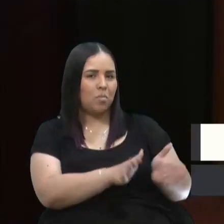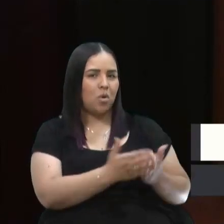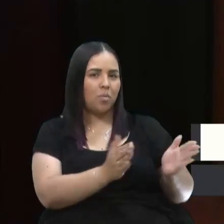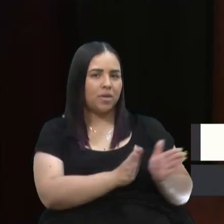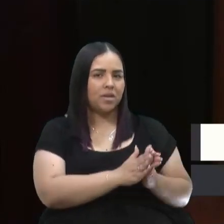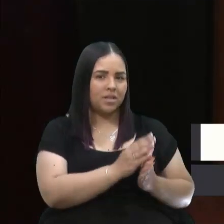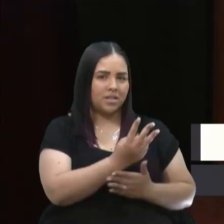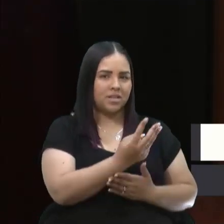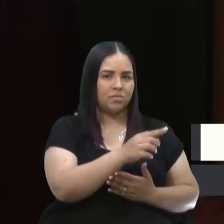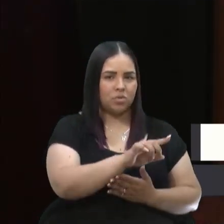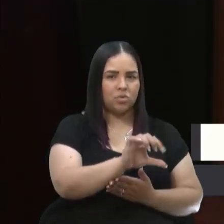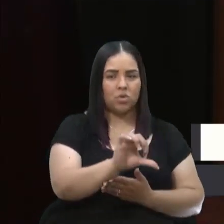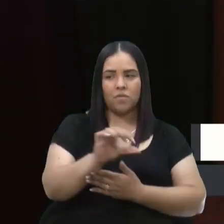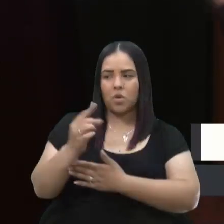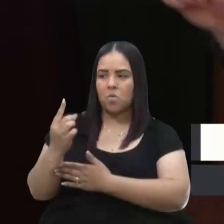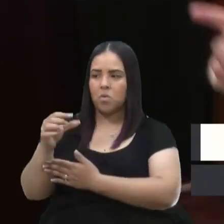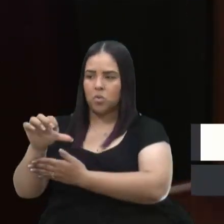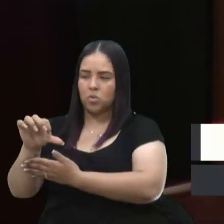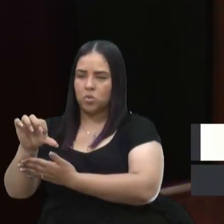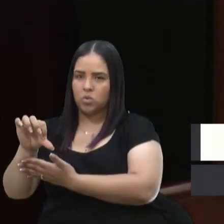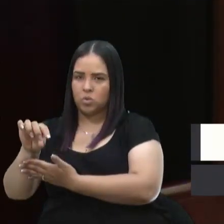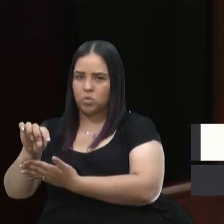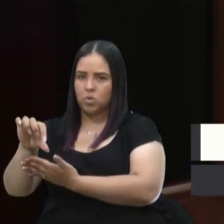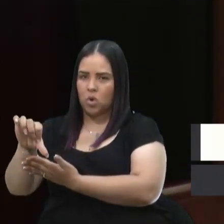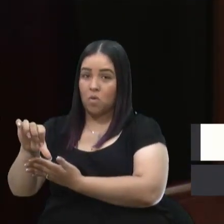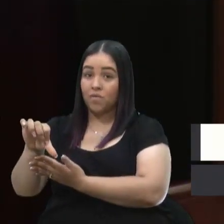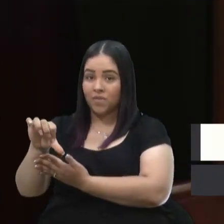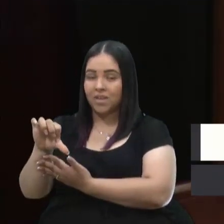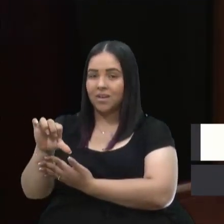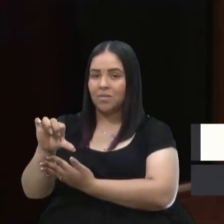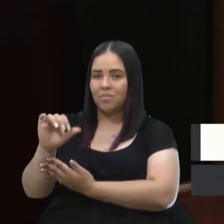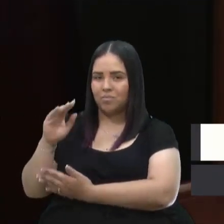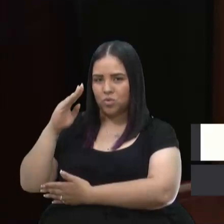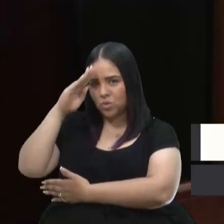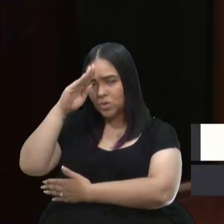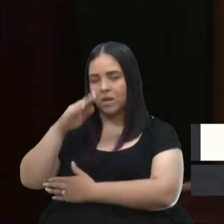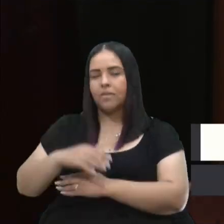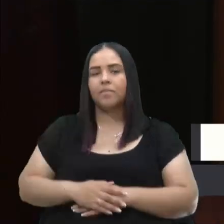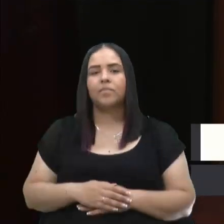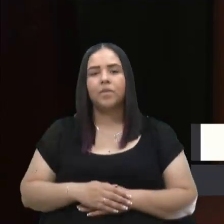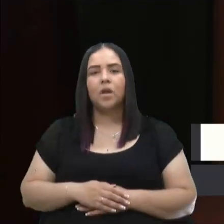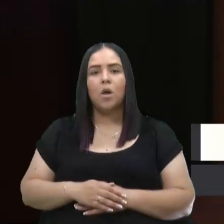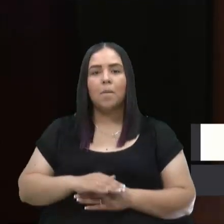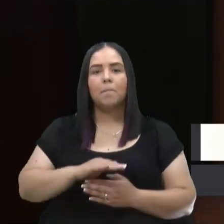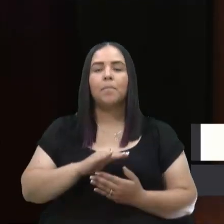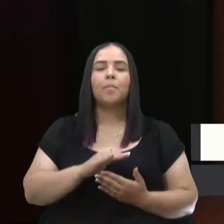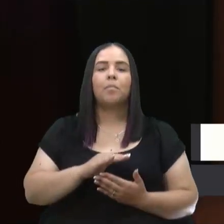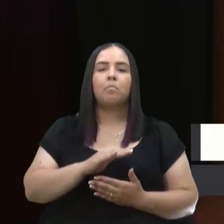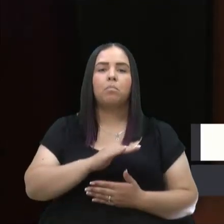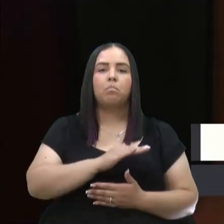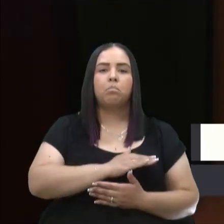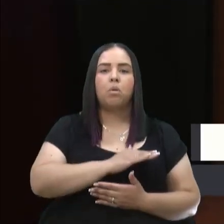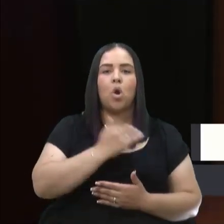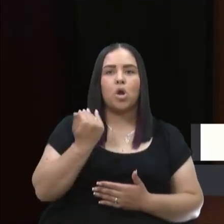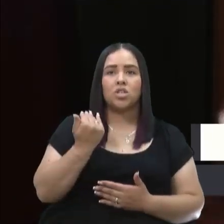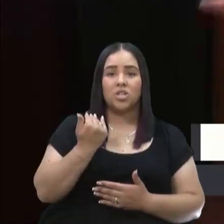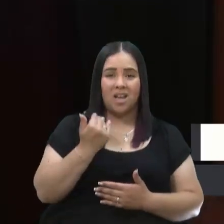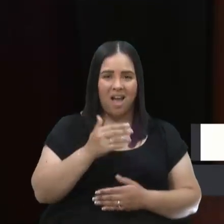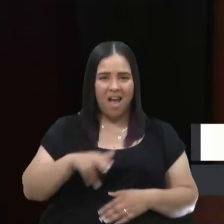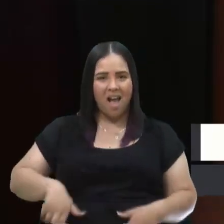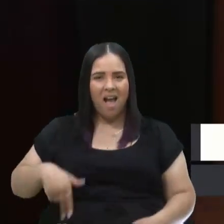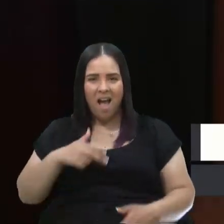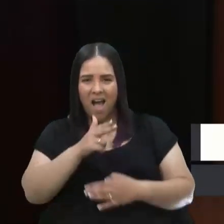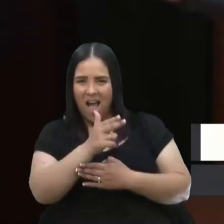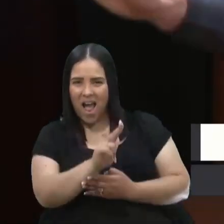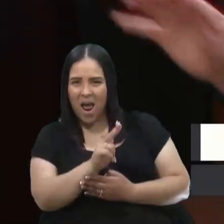1,9, governo Bolsonaro. World Data Bank é o número. Homicídios, as armas matam, Bortola. Vamos